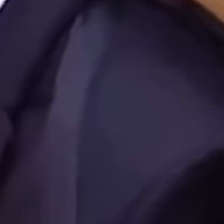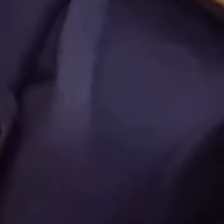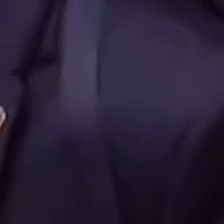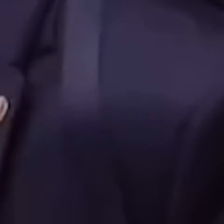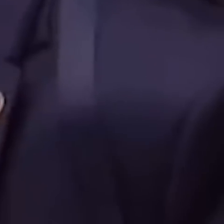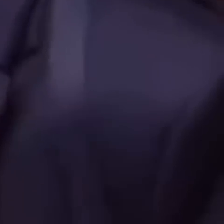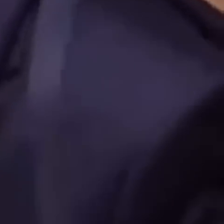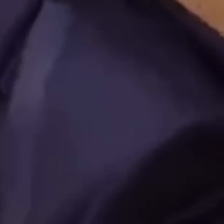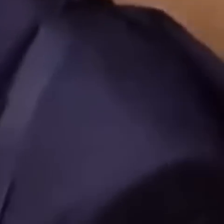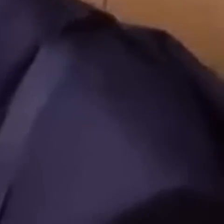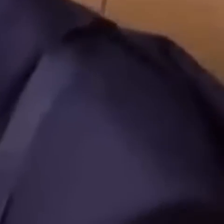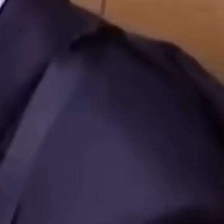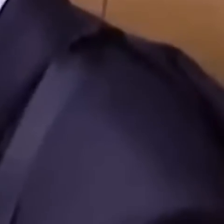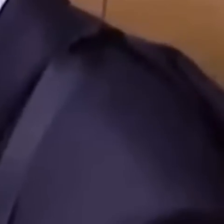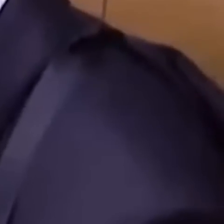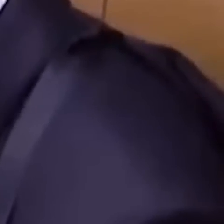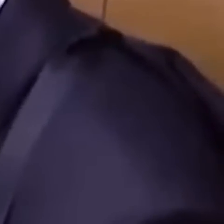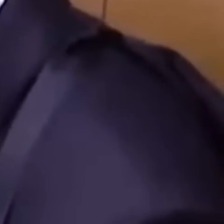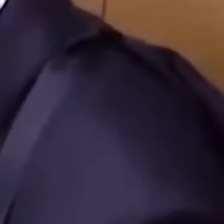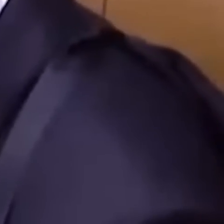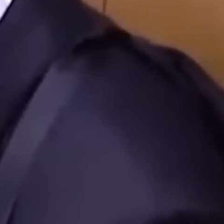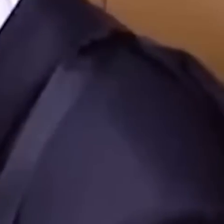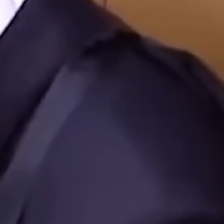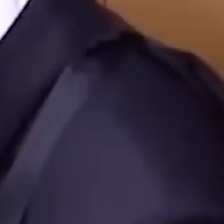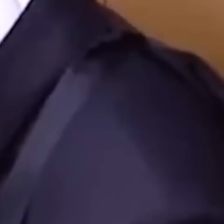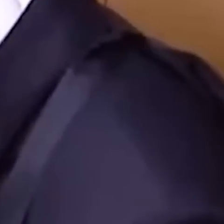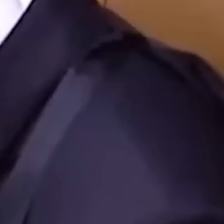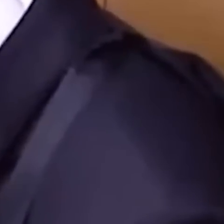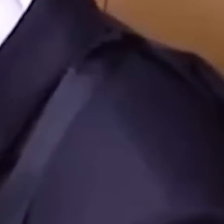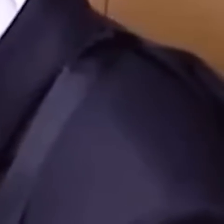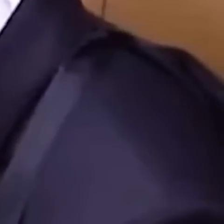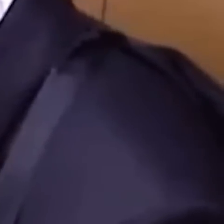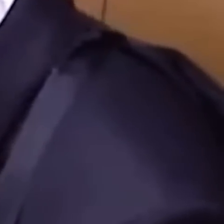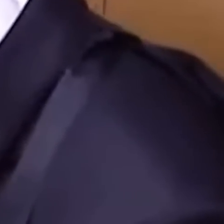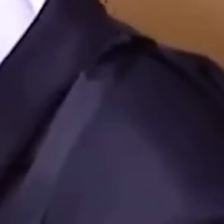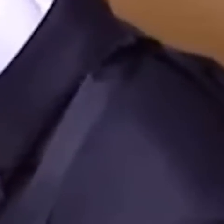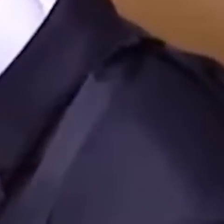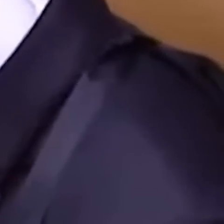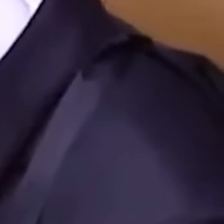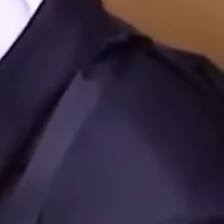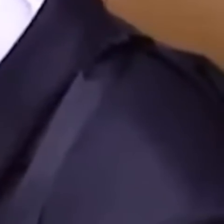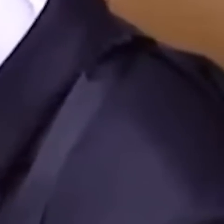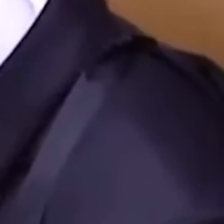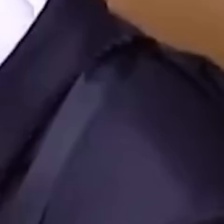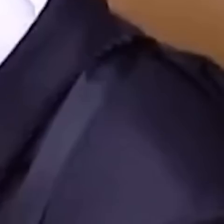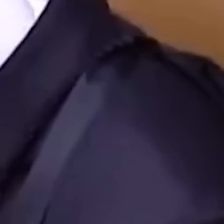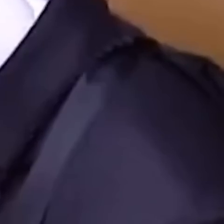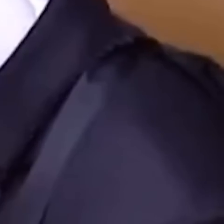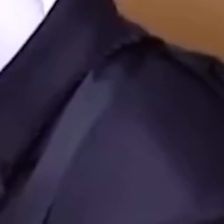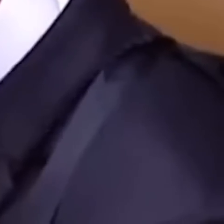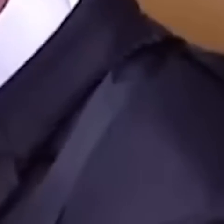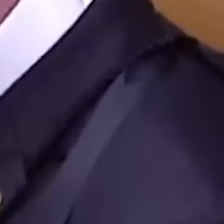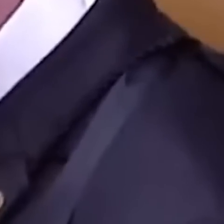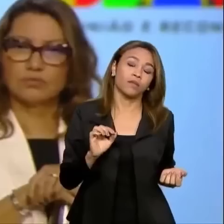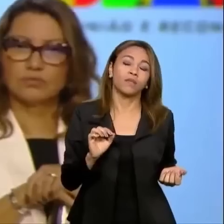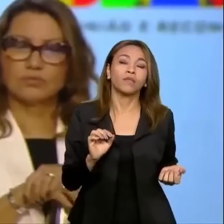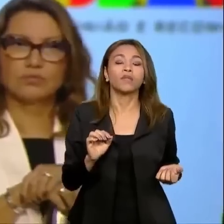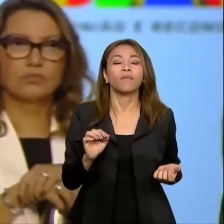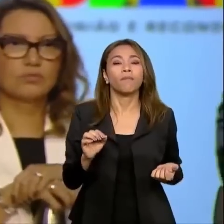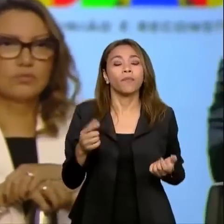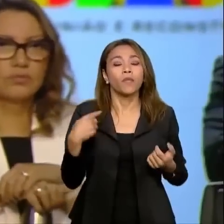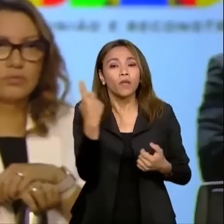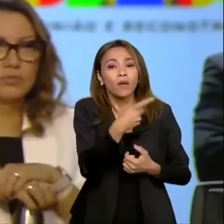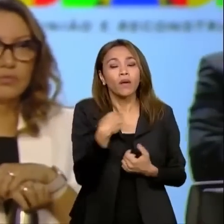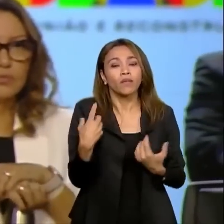indígenas. E vira o placar na votação do marco temporal. Da posse exclusiva desde o Império.